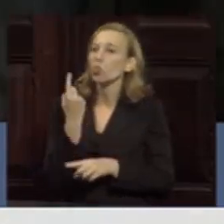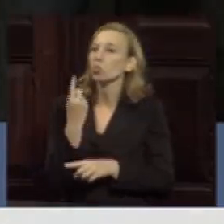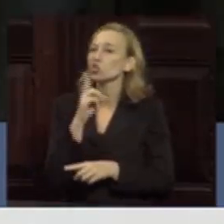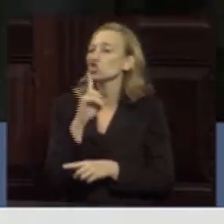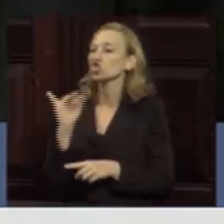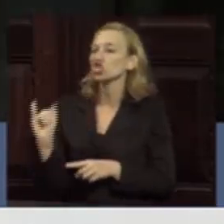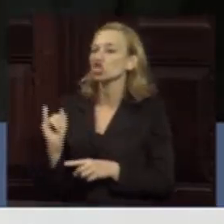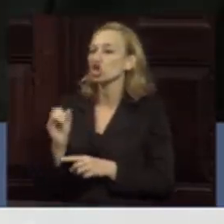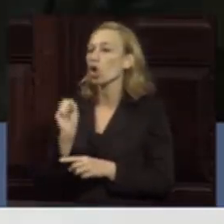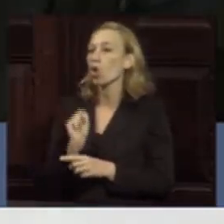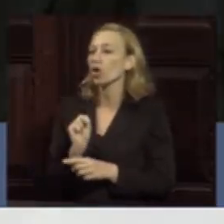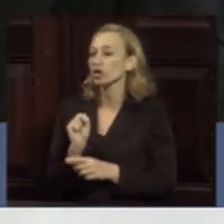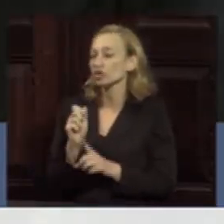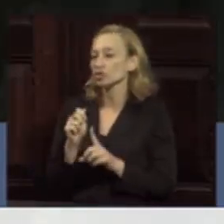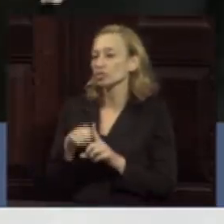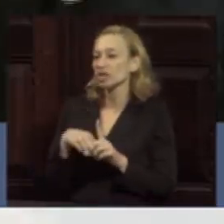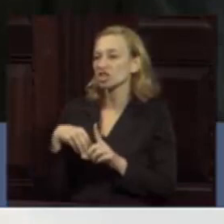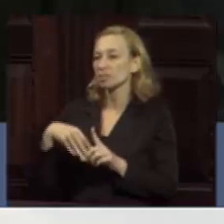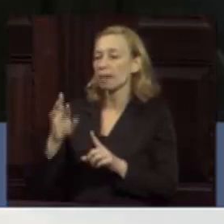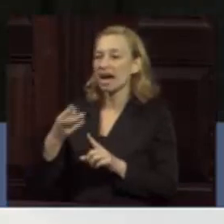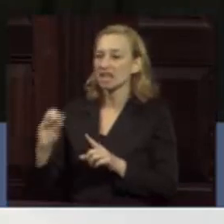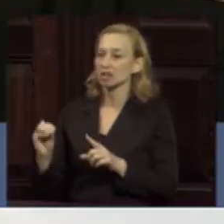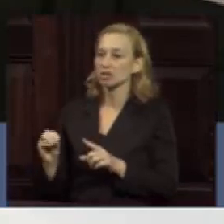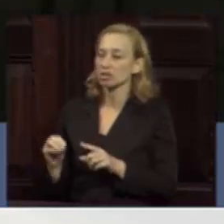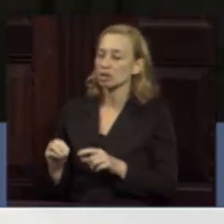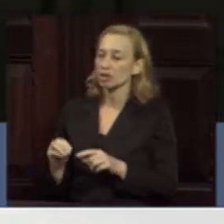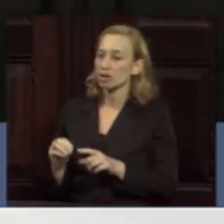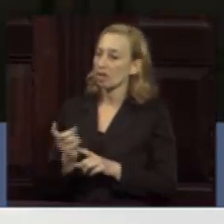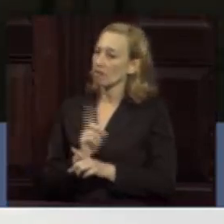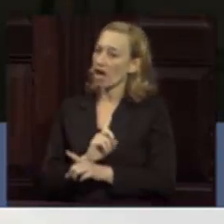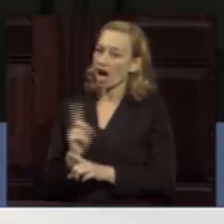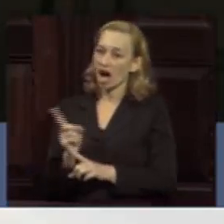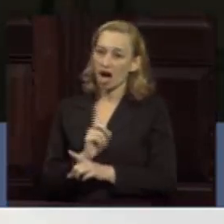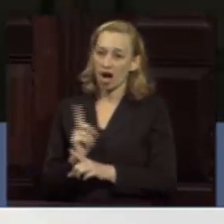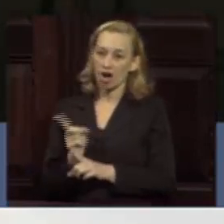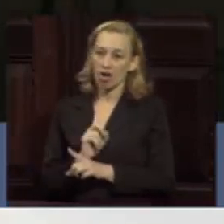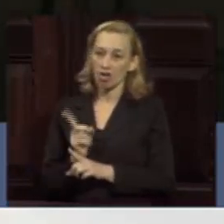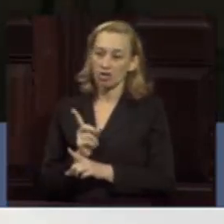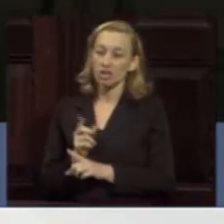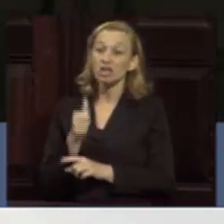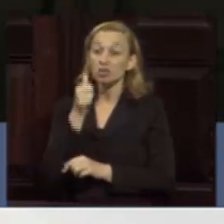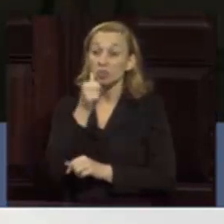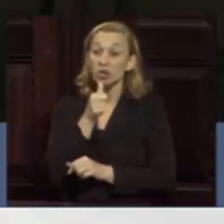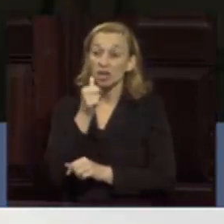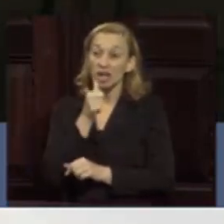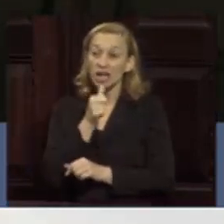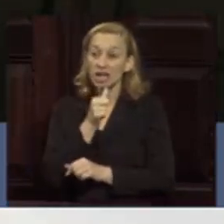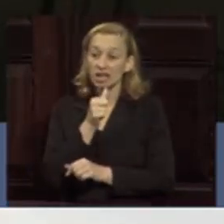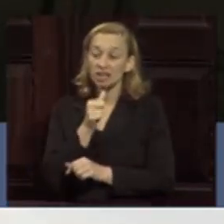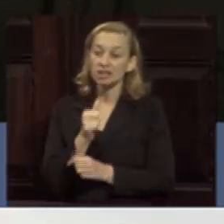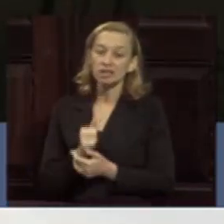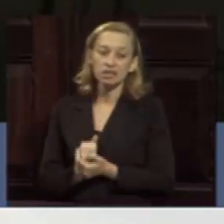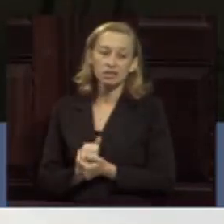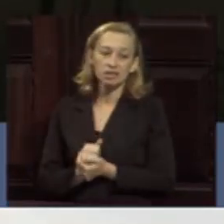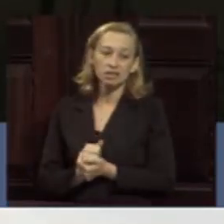dia 8 de março, que nós temos que comemorar. As mulheres estão sendo,